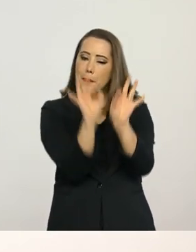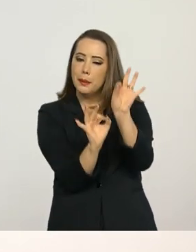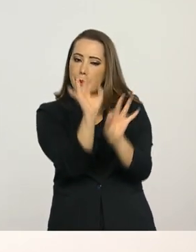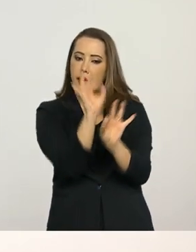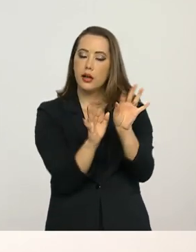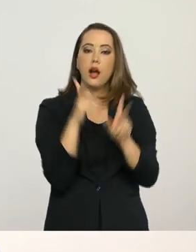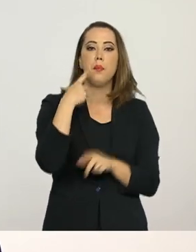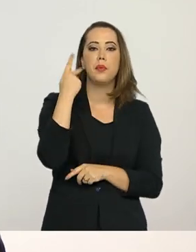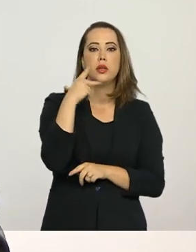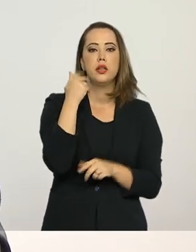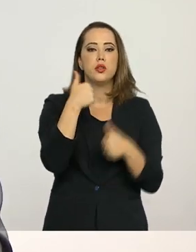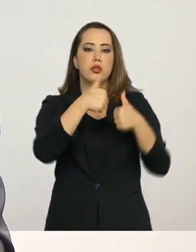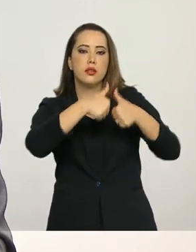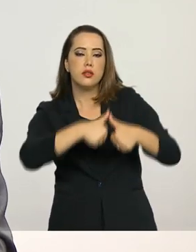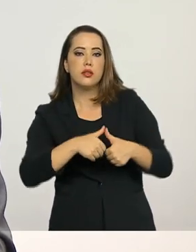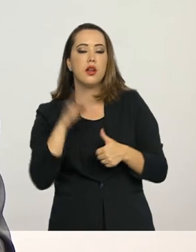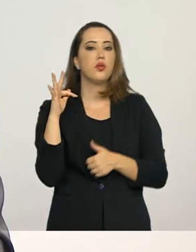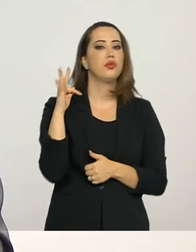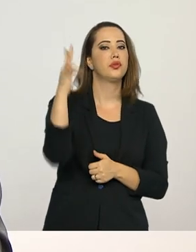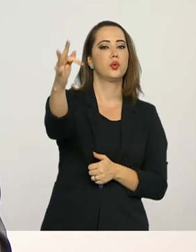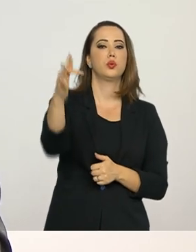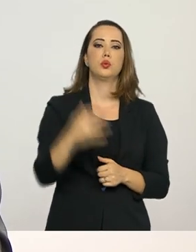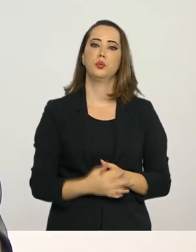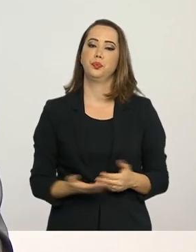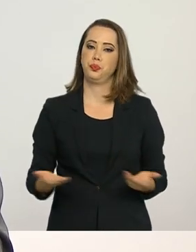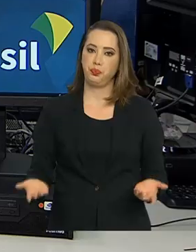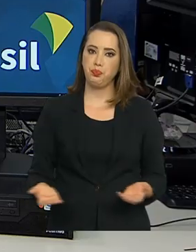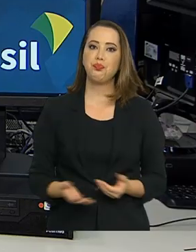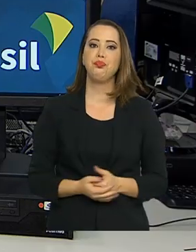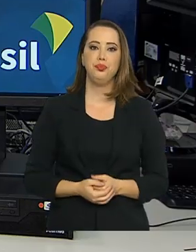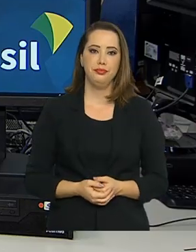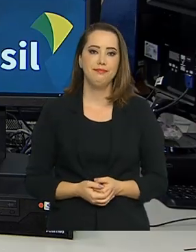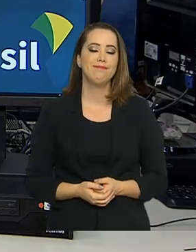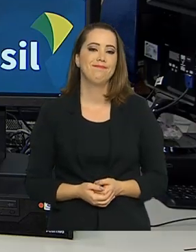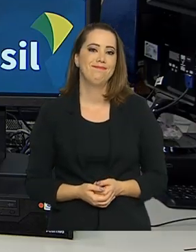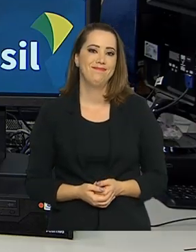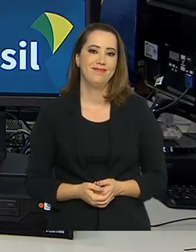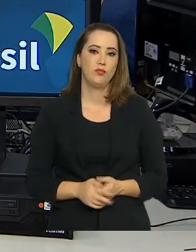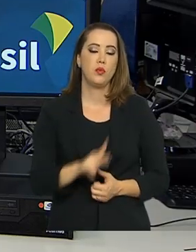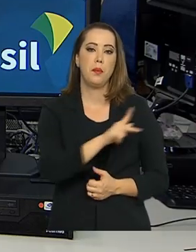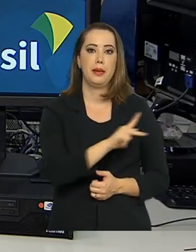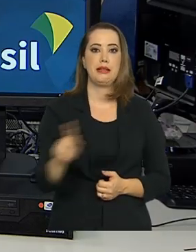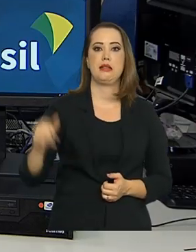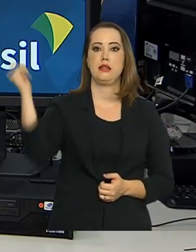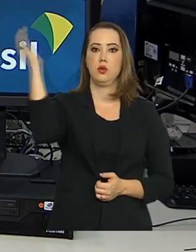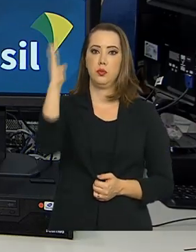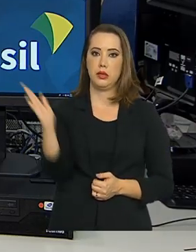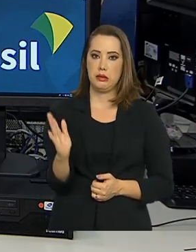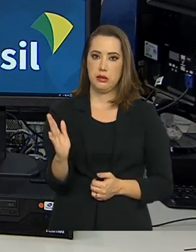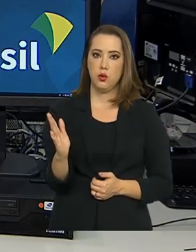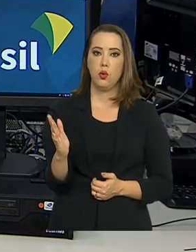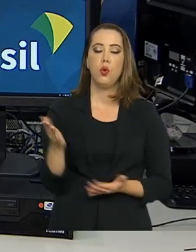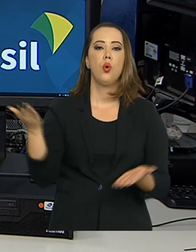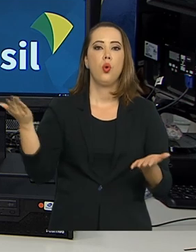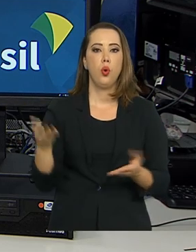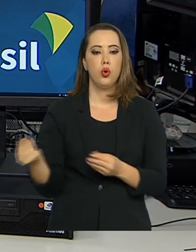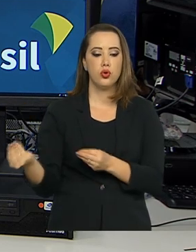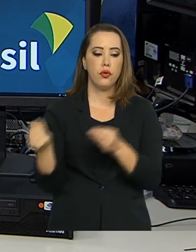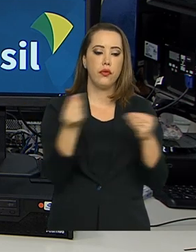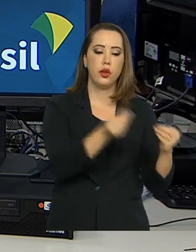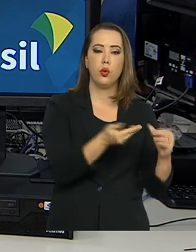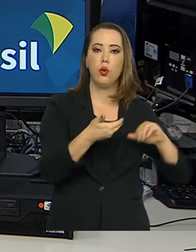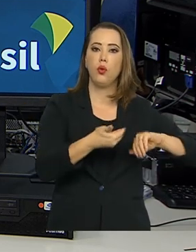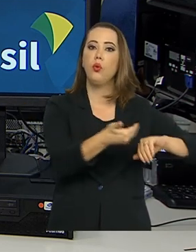vai estar presente para as próximas gerações. A Presidência da República encaminhou hoje ao Congresso